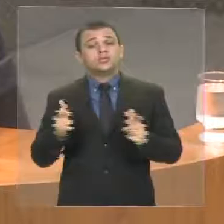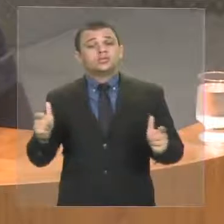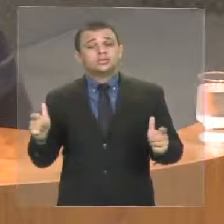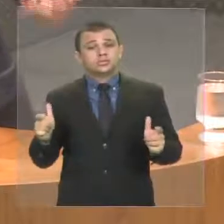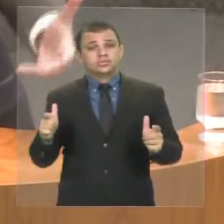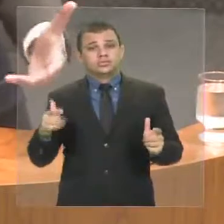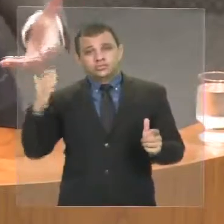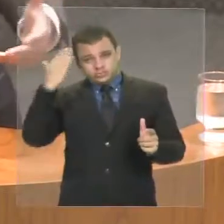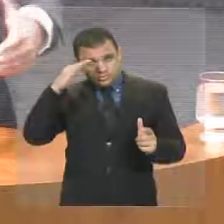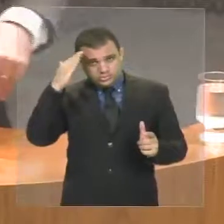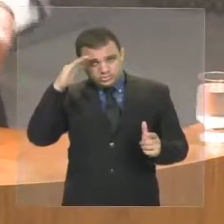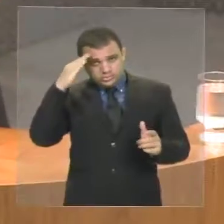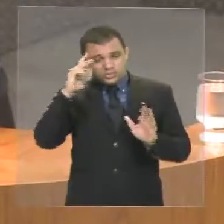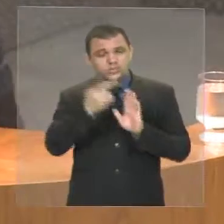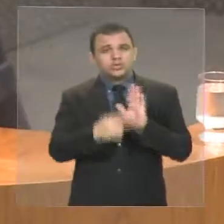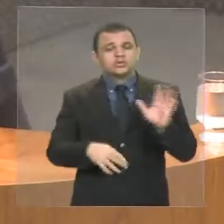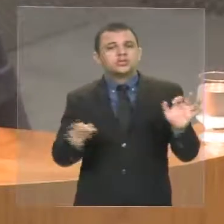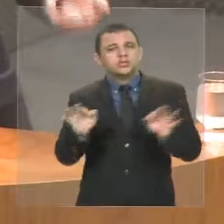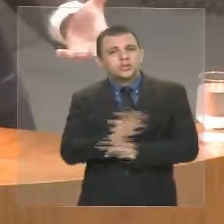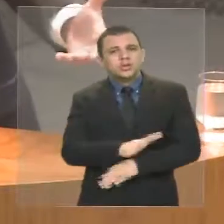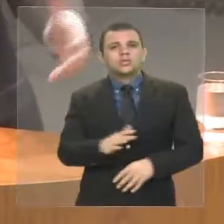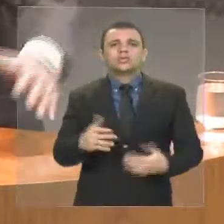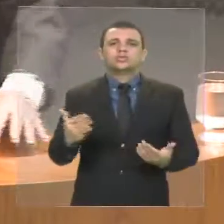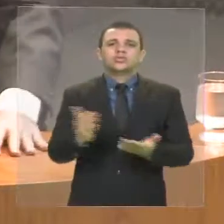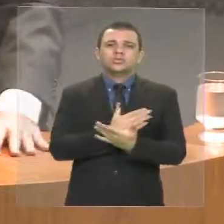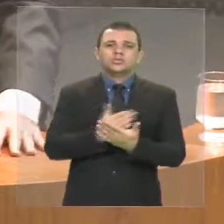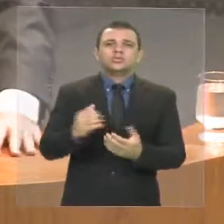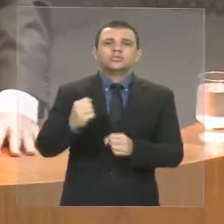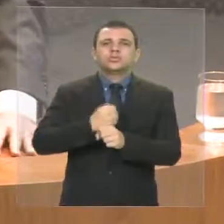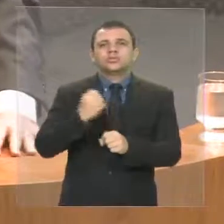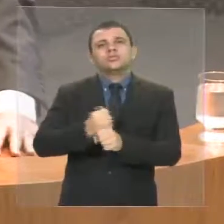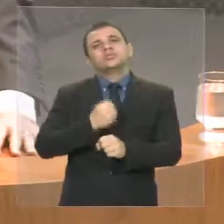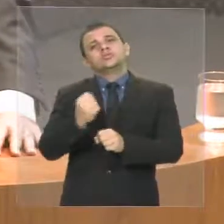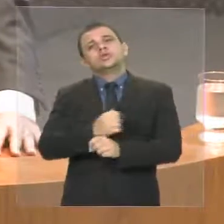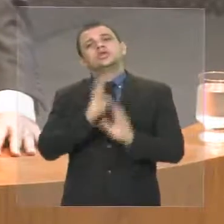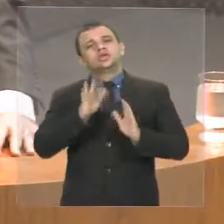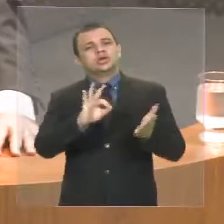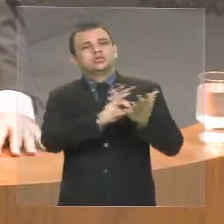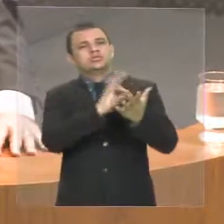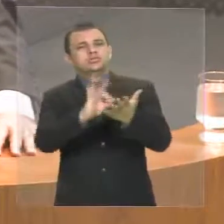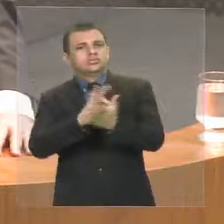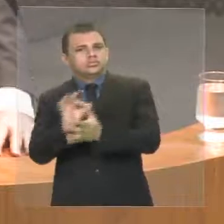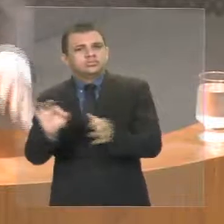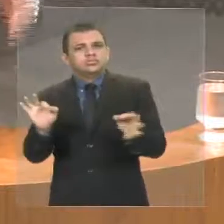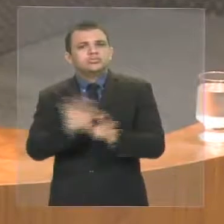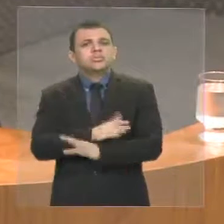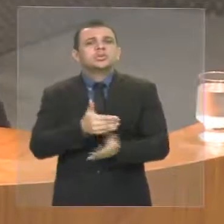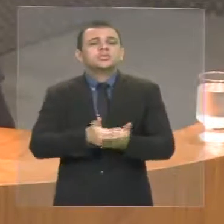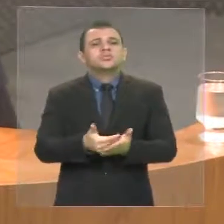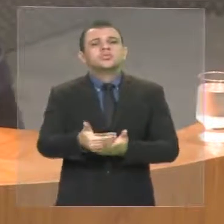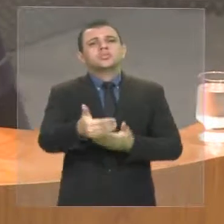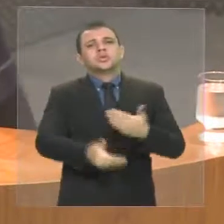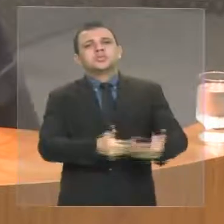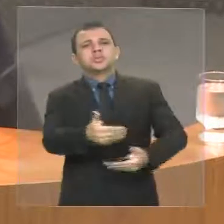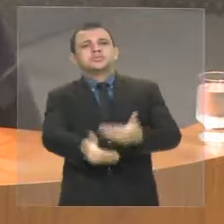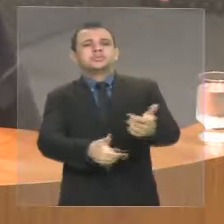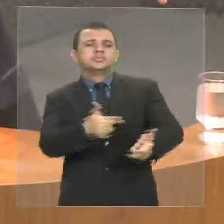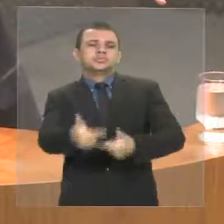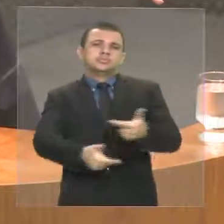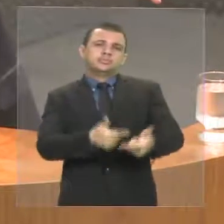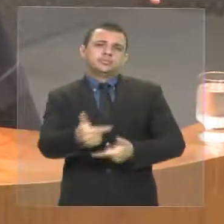dos projetos prontos, muitas obras contratadas, e está botando a sua visão nesse recurso desse